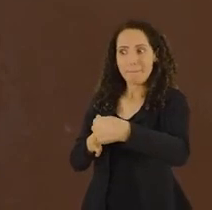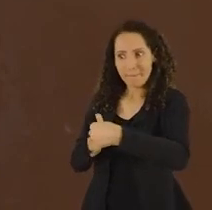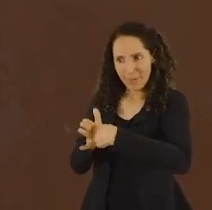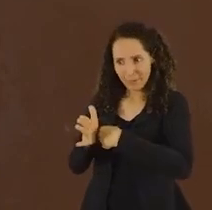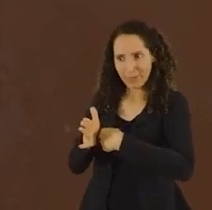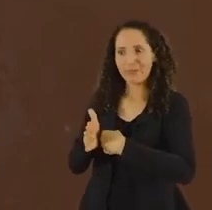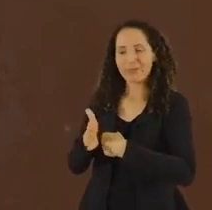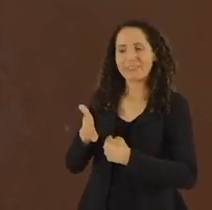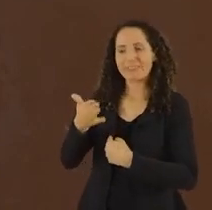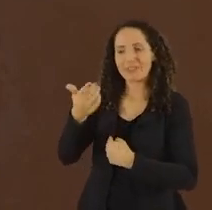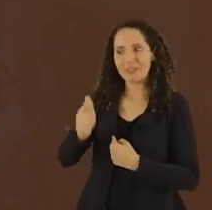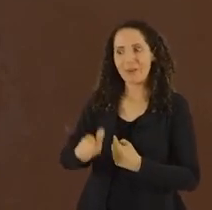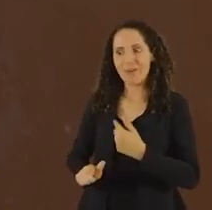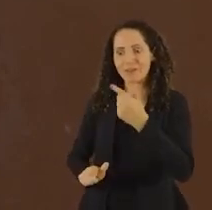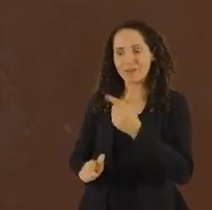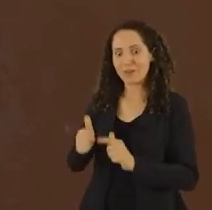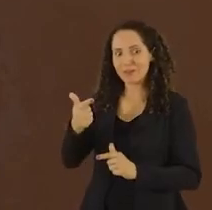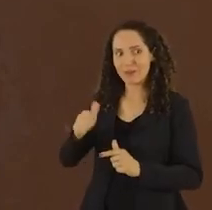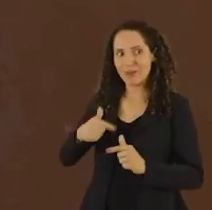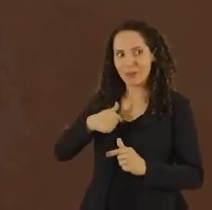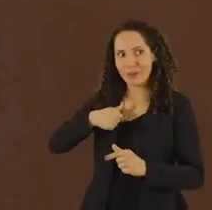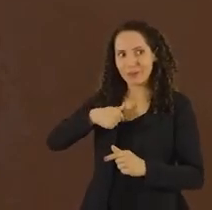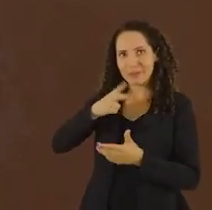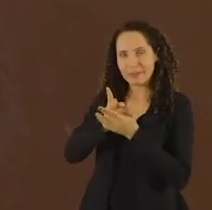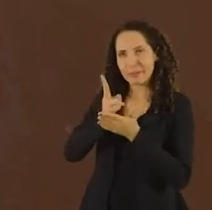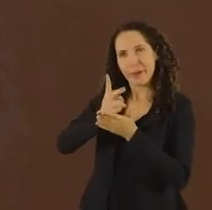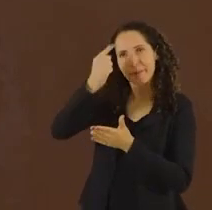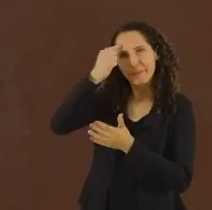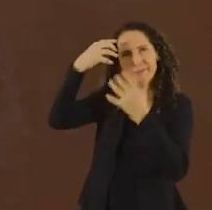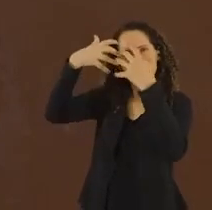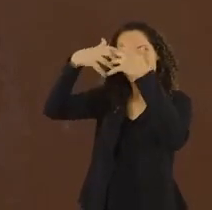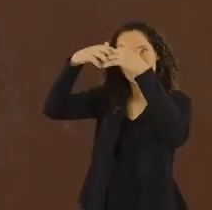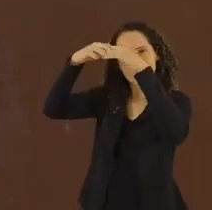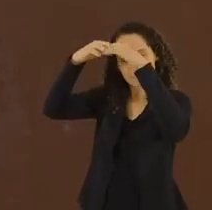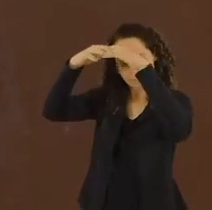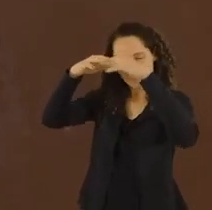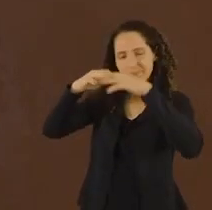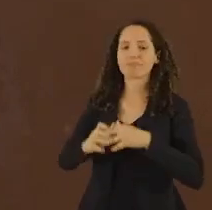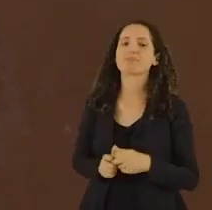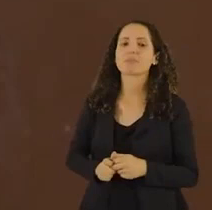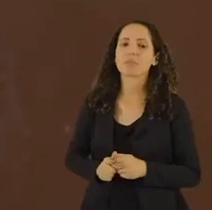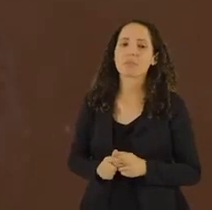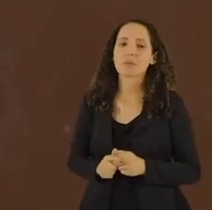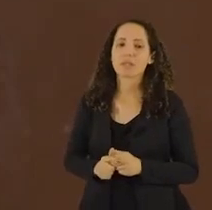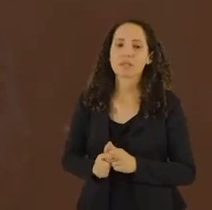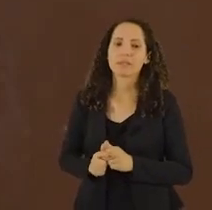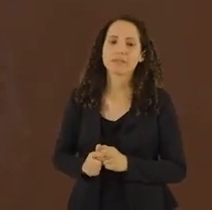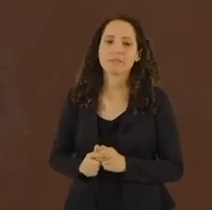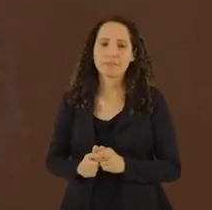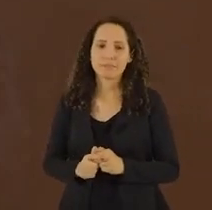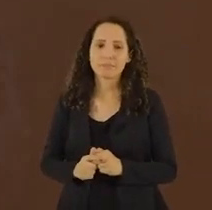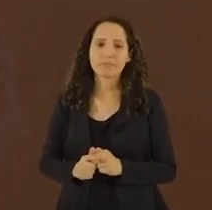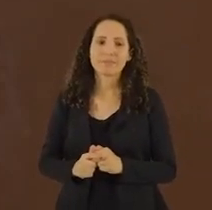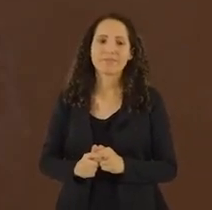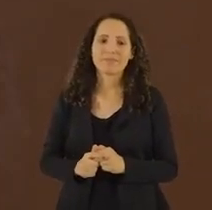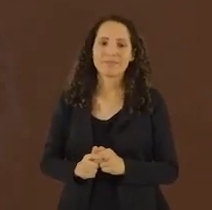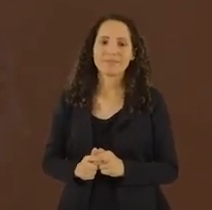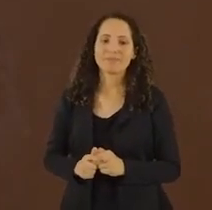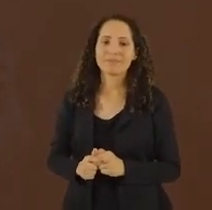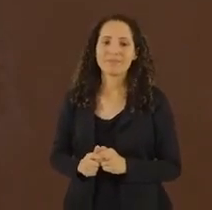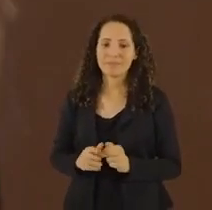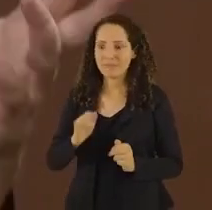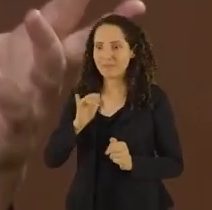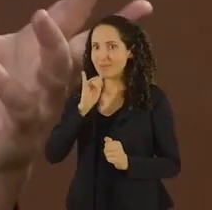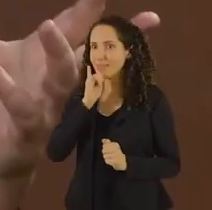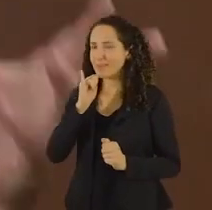se repete muito na minha vida a ideia de que é possível que nós detectamos